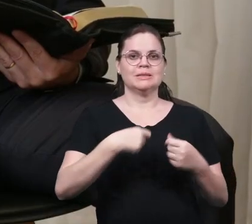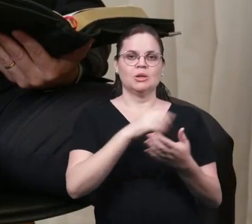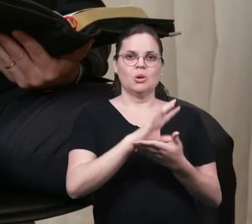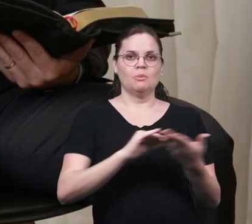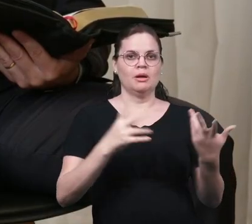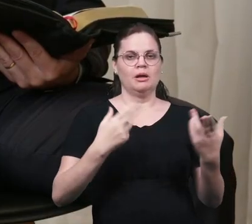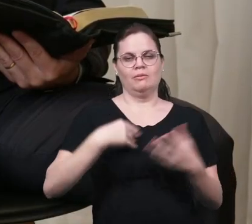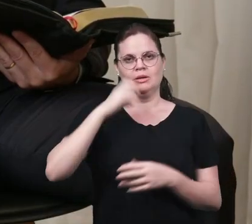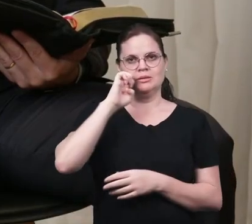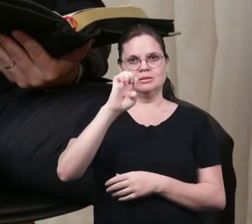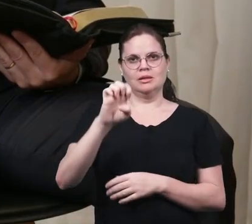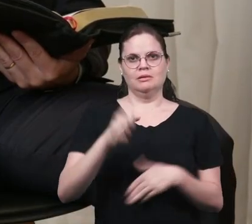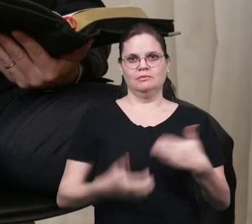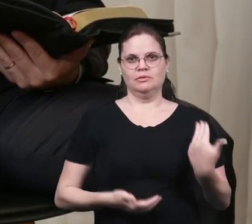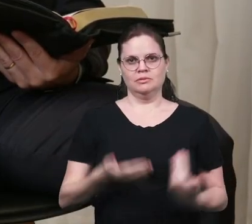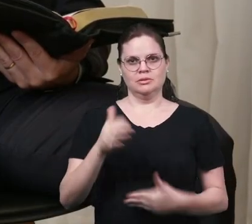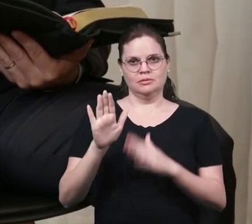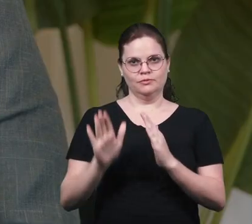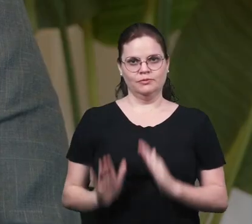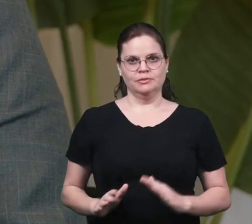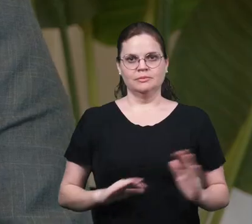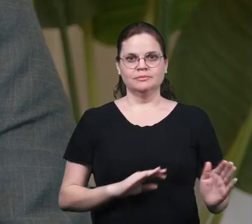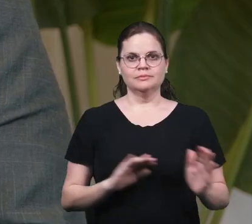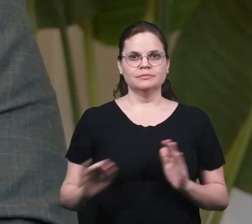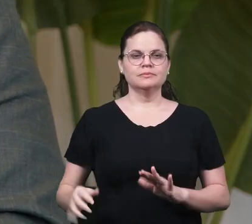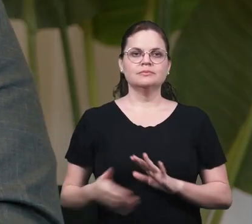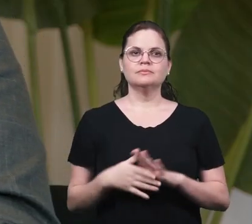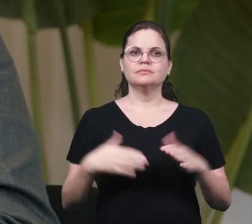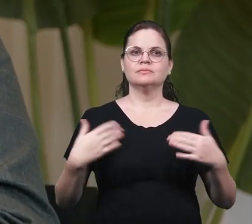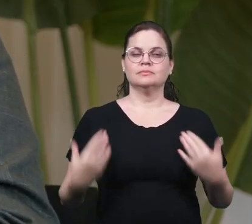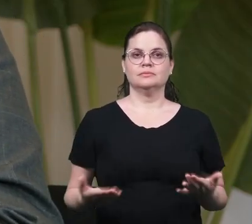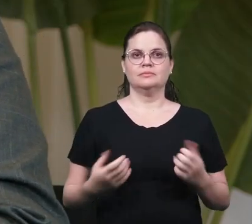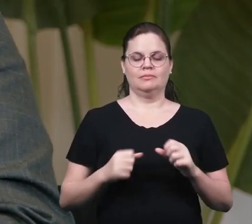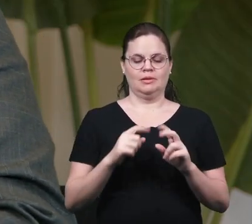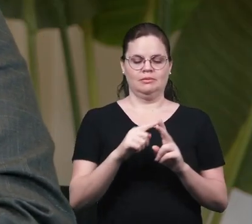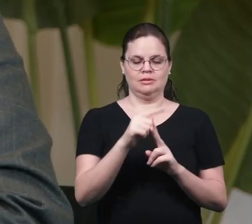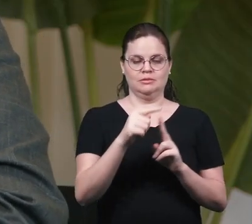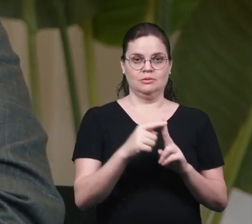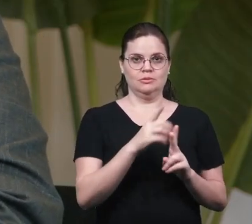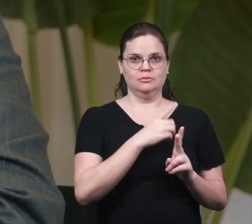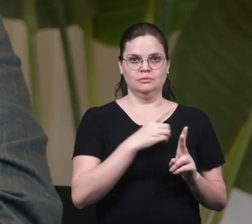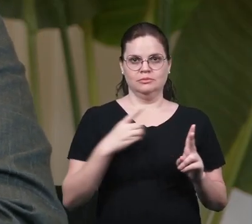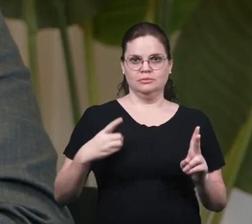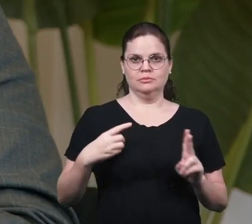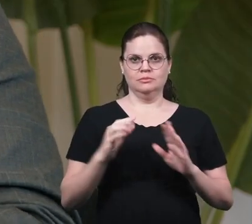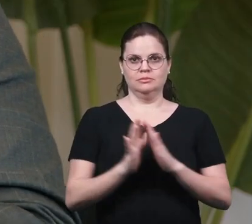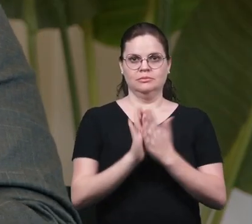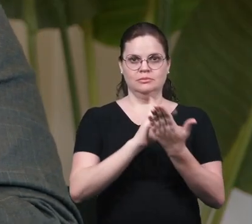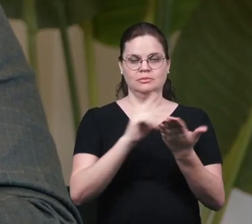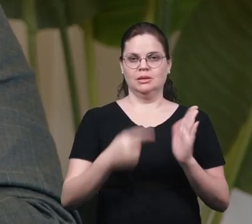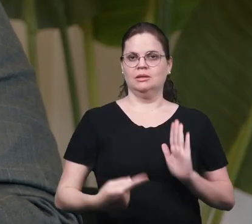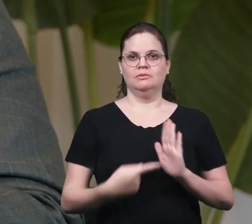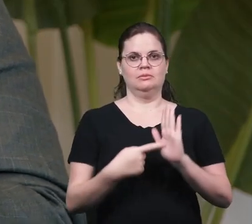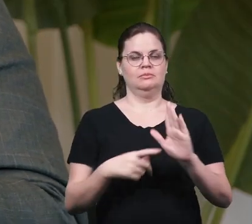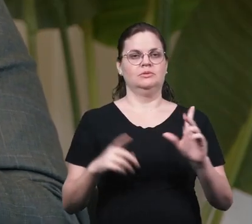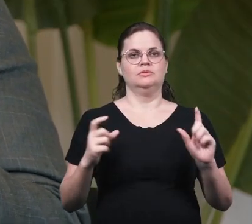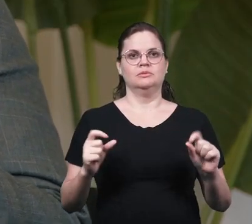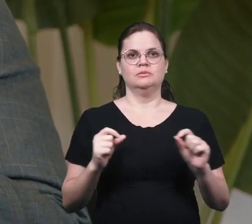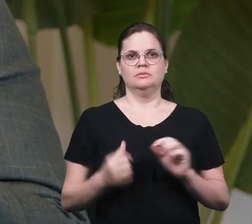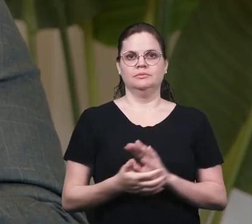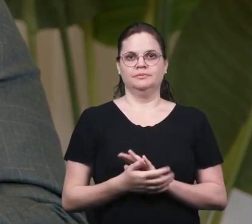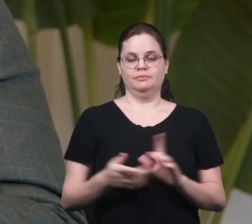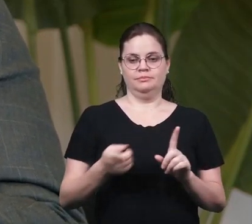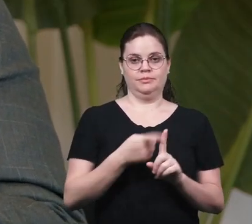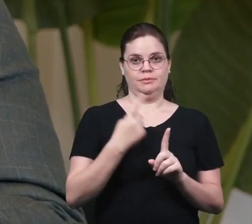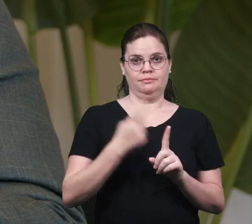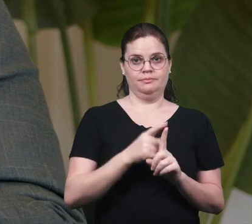servos fiéis na obra do Senhor que vivemos. Bem, esses 2 diáconos que a palavra cita, primeiro, a morte